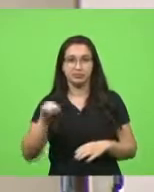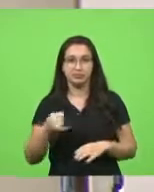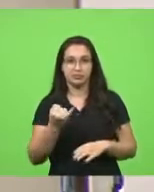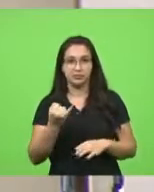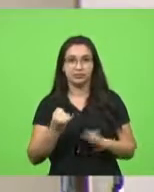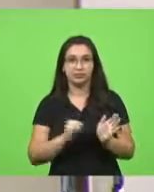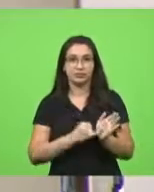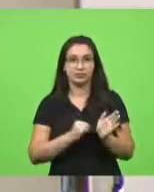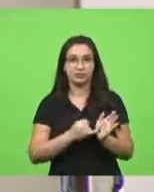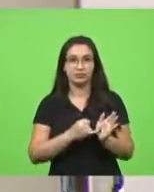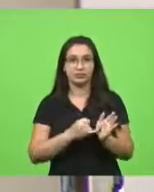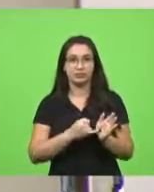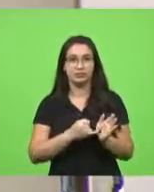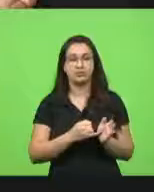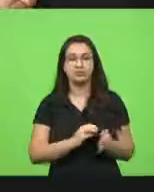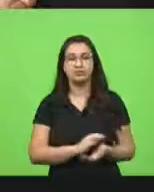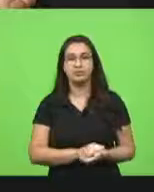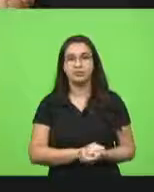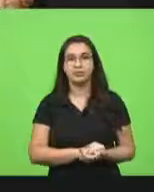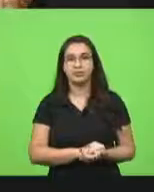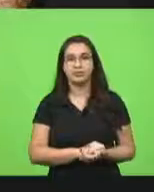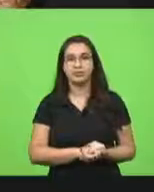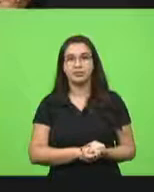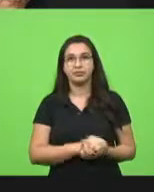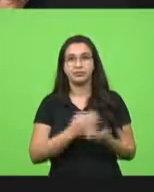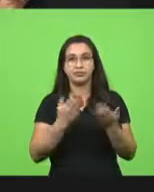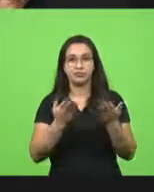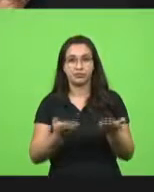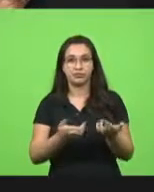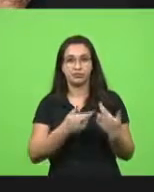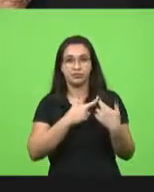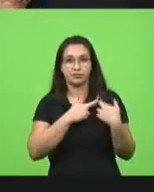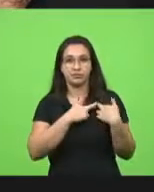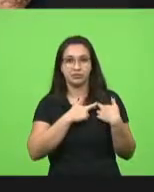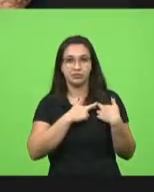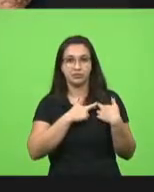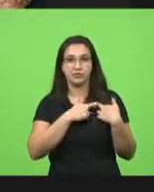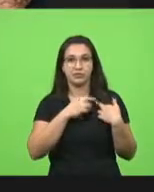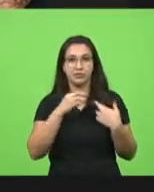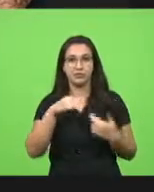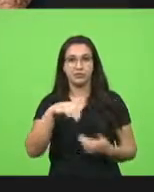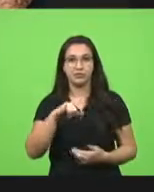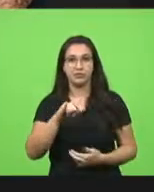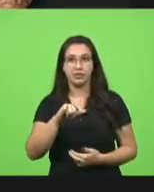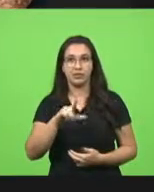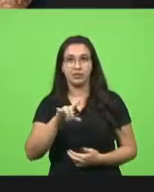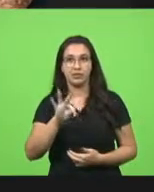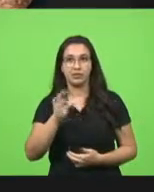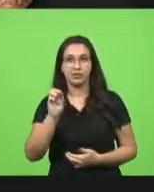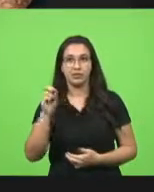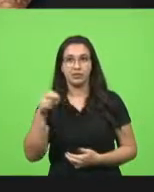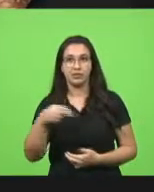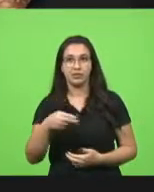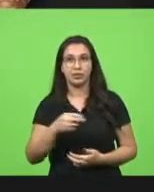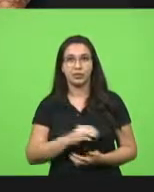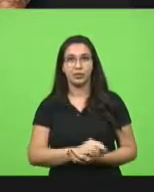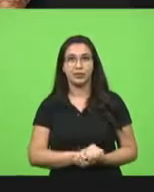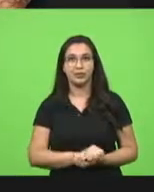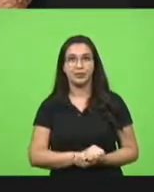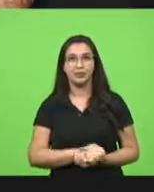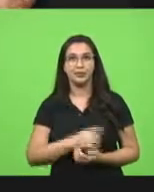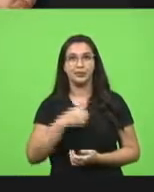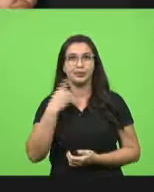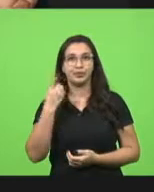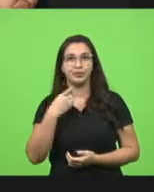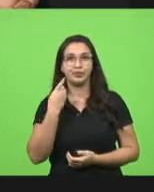Finanças e Tributação. Em discussão, com a palavra autor da matéria, deputado Milton Obos. Senhor presidente, senhores deputados, senhoras